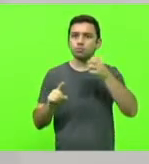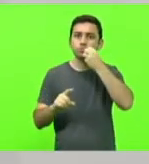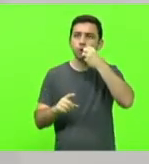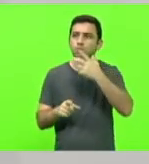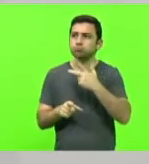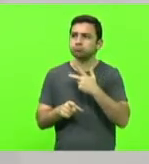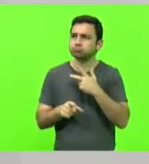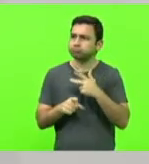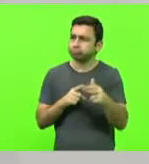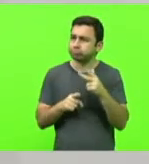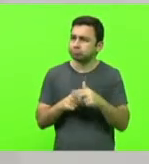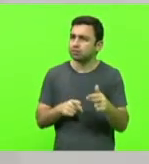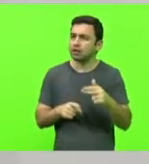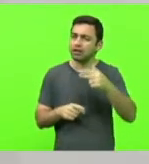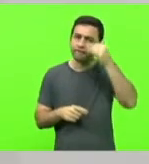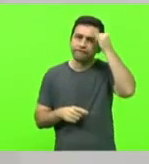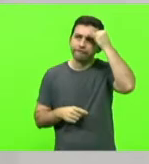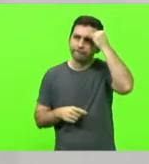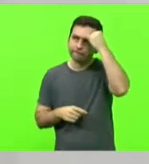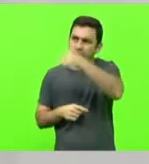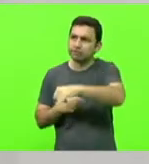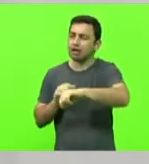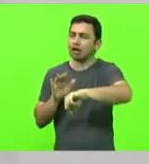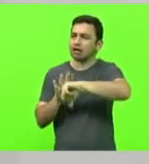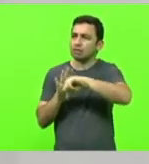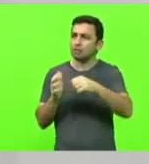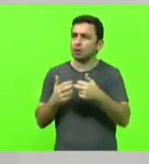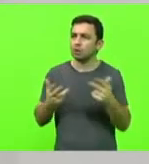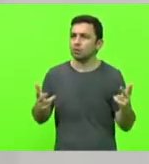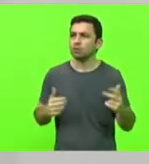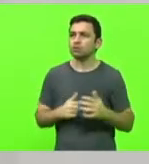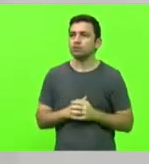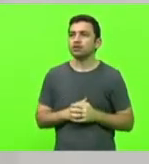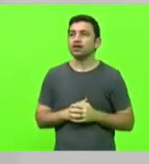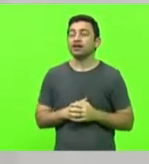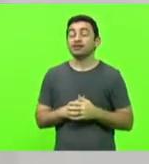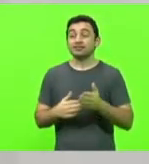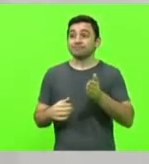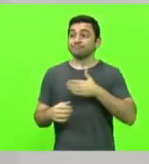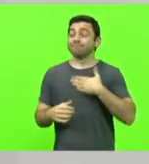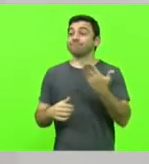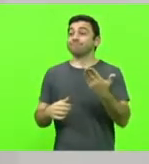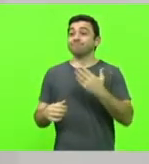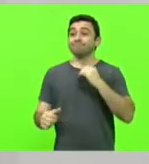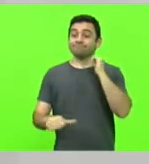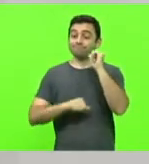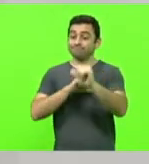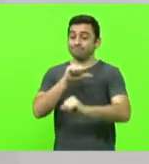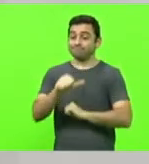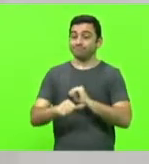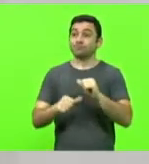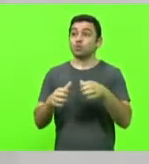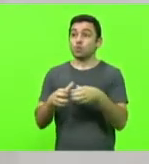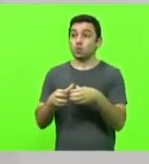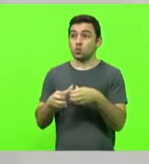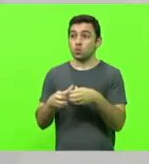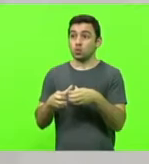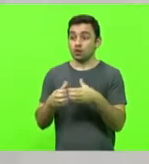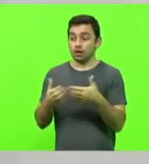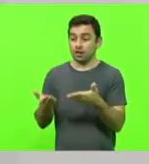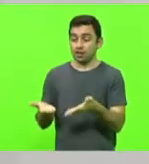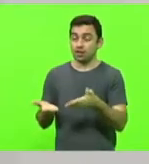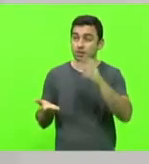combate à criminalidade. E nos pegou de surpresa a mudança de comando geral da Polícia